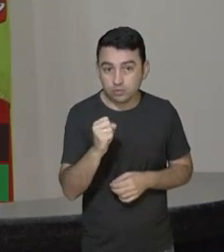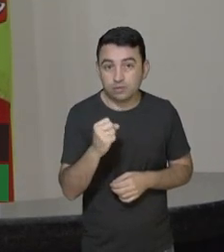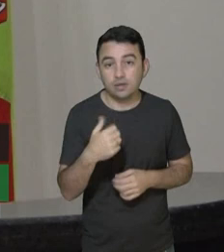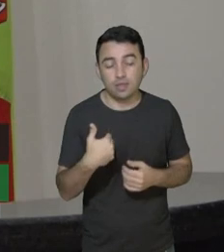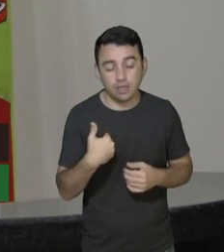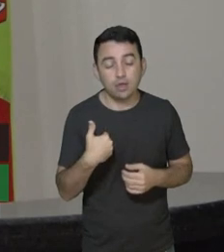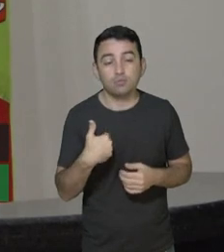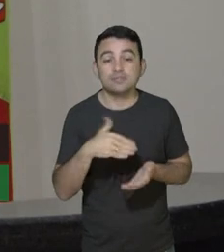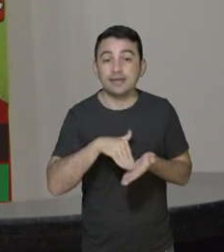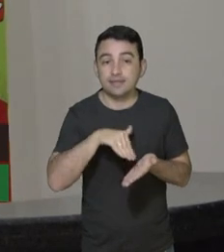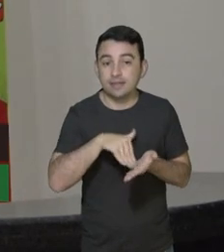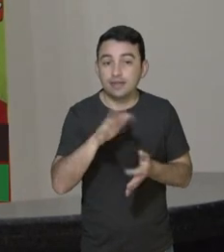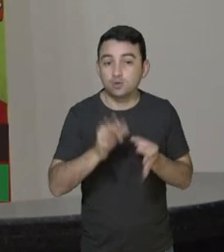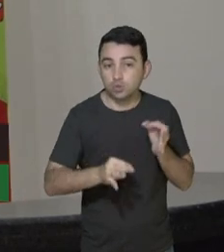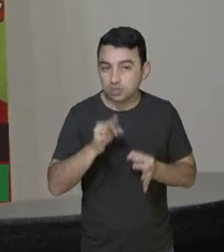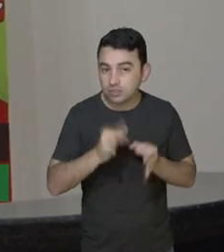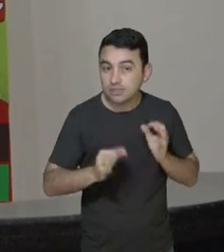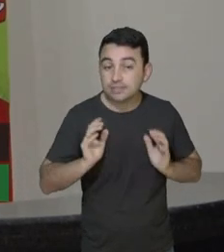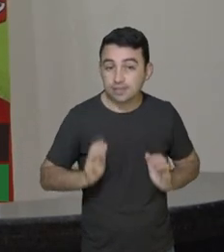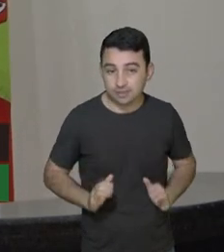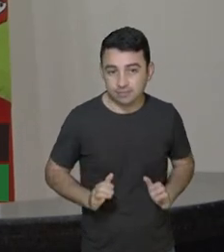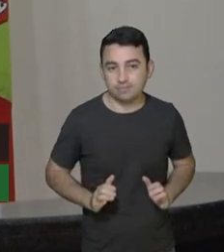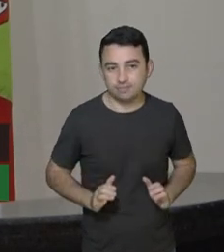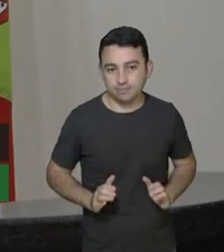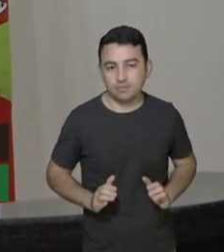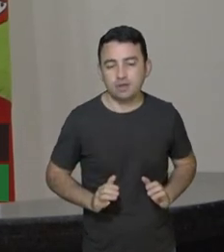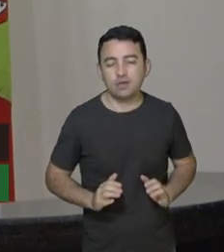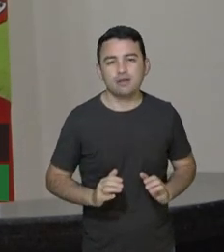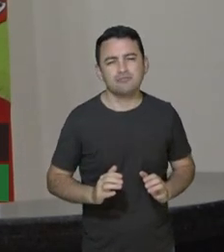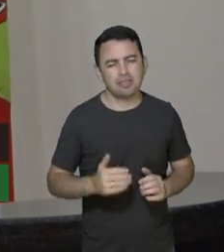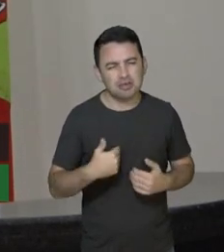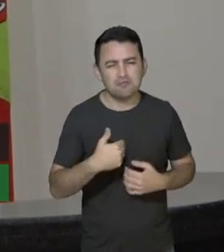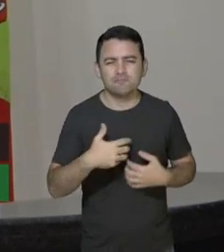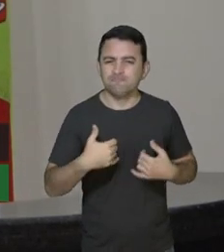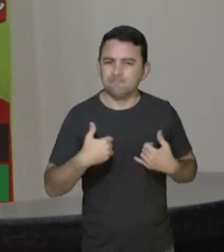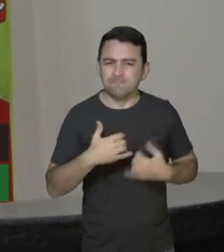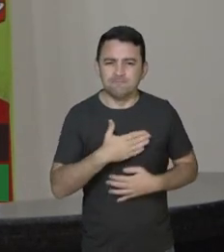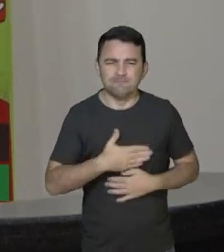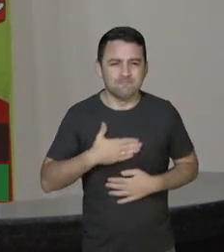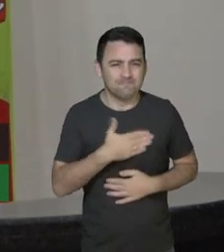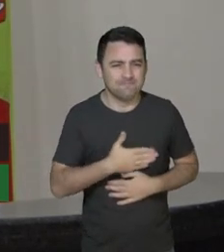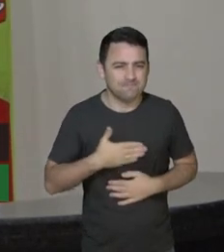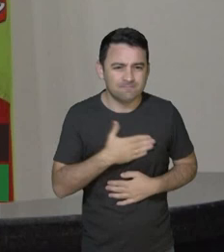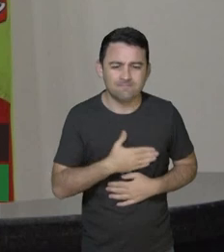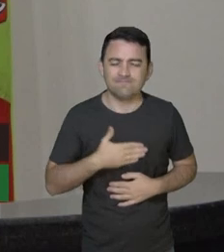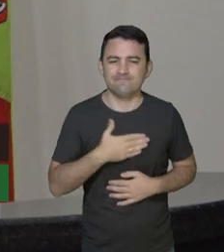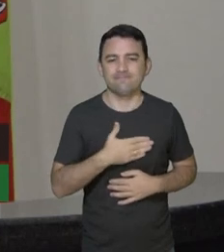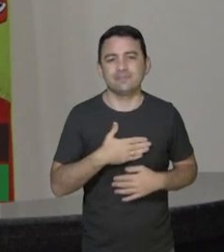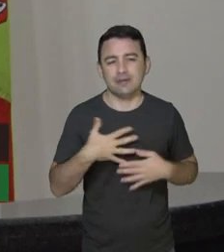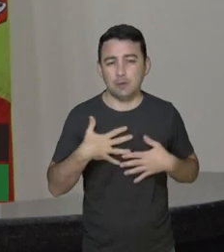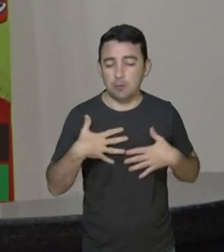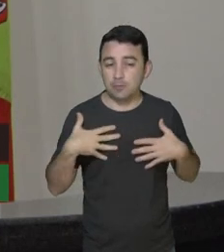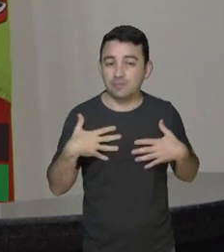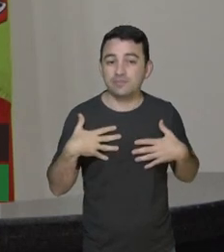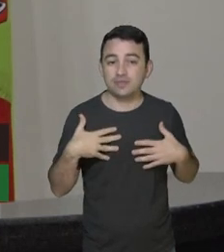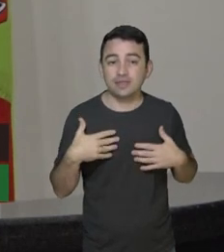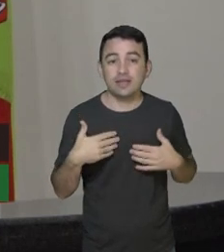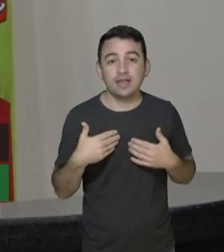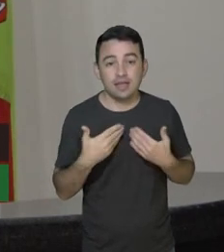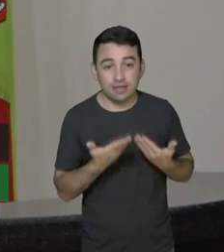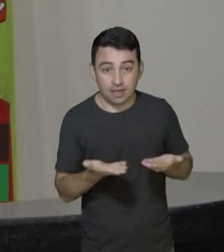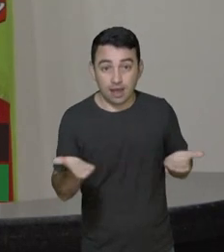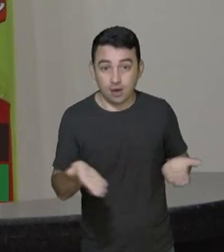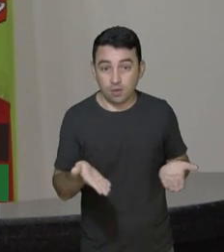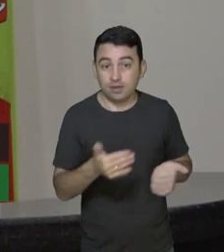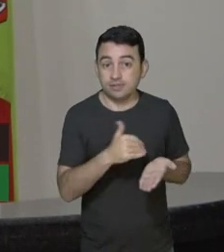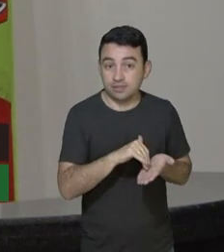Secretaria de Justiça e Cidadania, no qual tenho muito orgulho e muita honra. Atual hoje, Secretaria